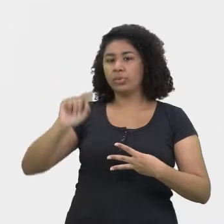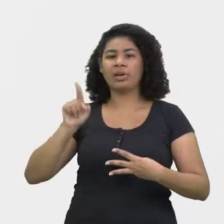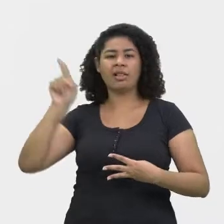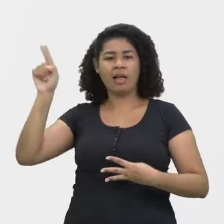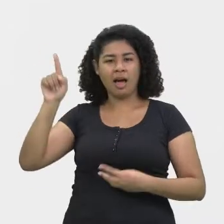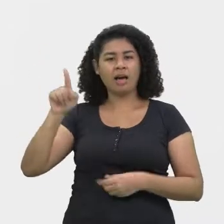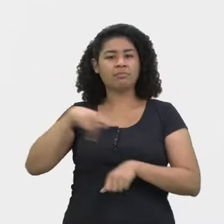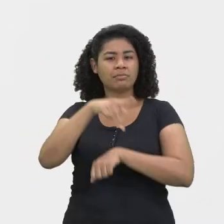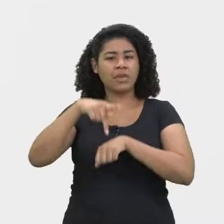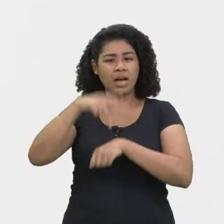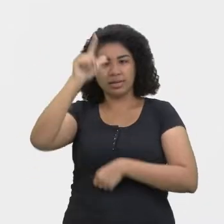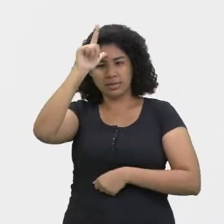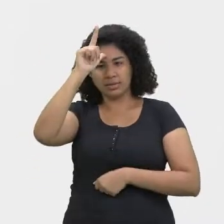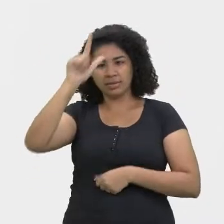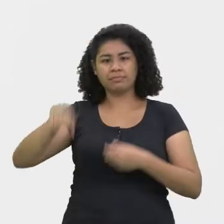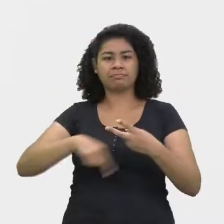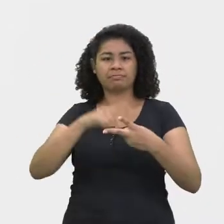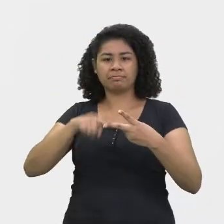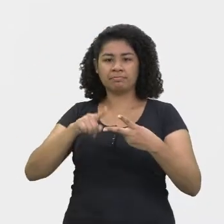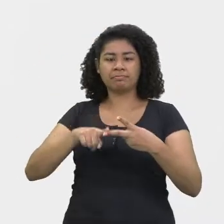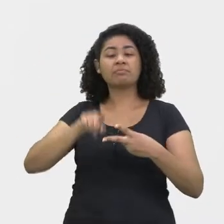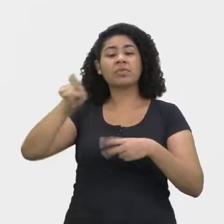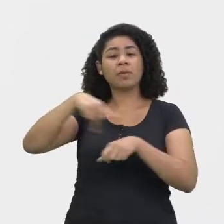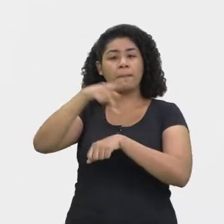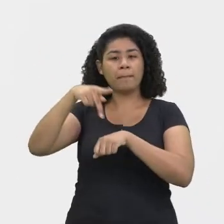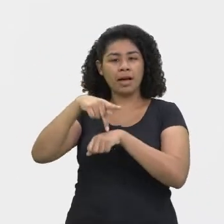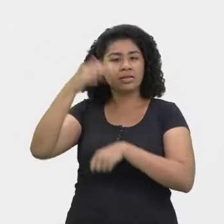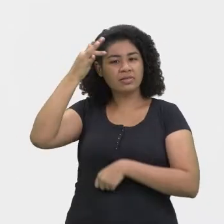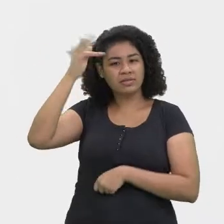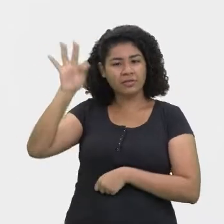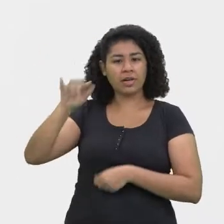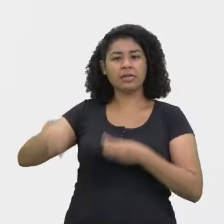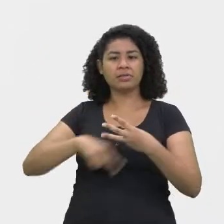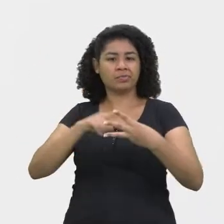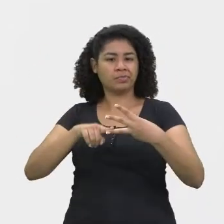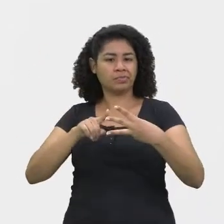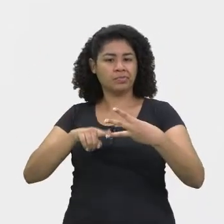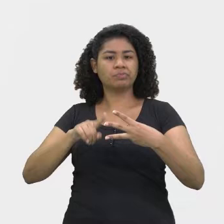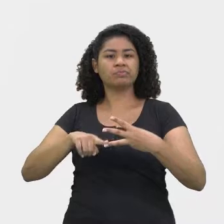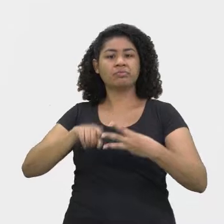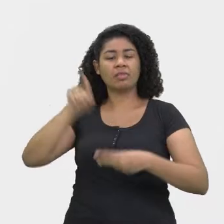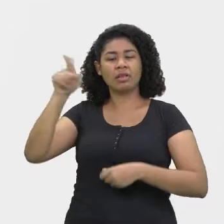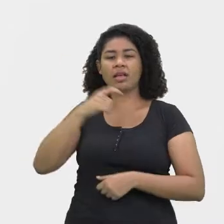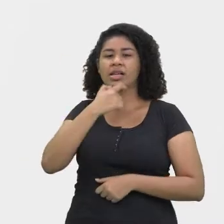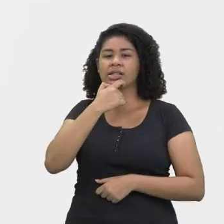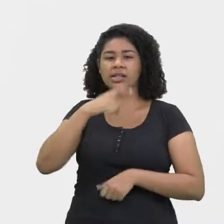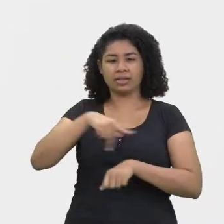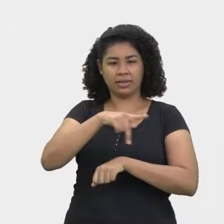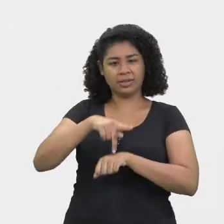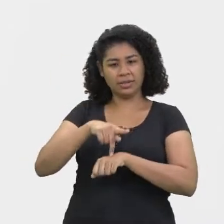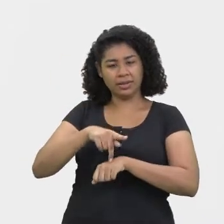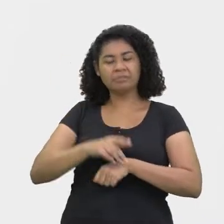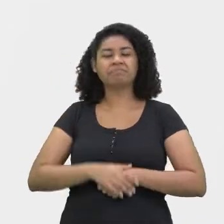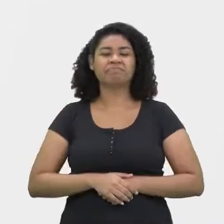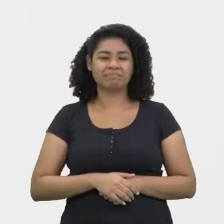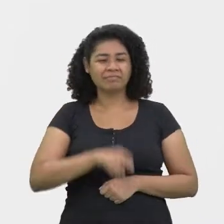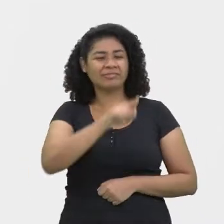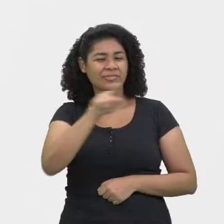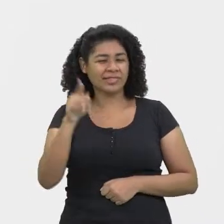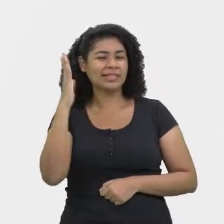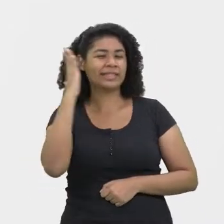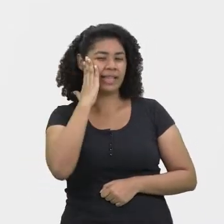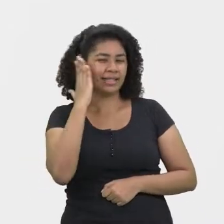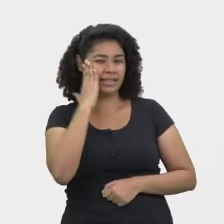a Reforma Calvinista, que aconteceu na França, e a Reforma Anglicana, que aconteceu na Inglaterra, como vocês muito